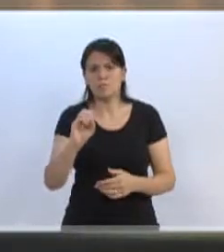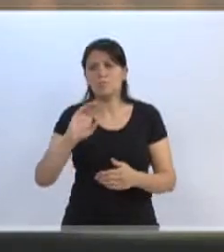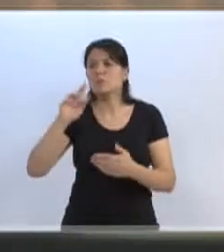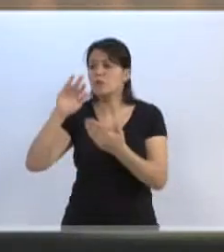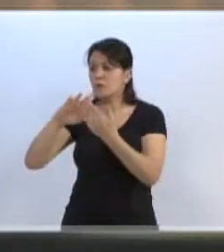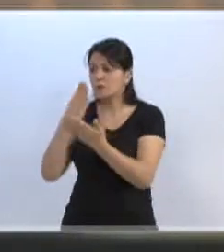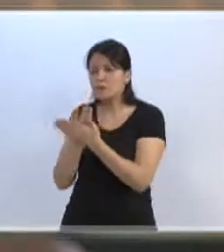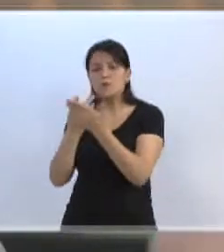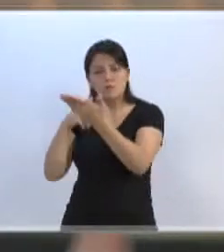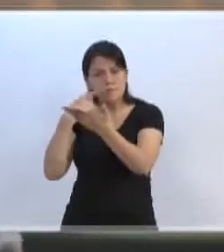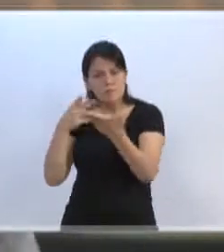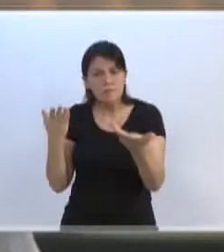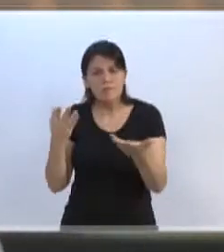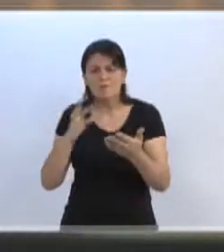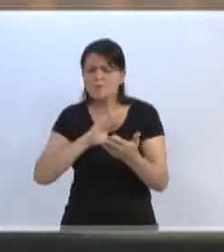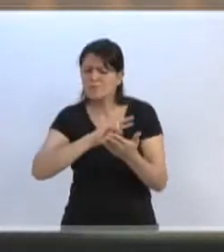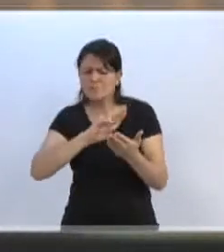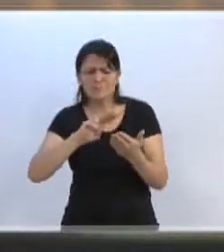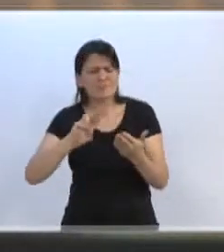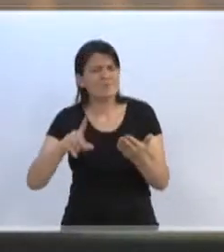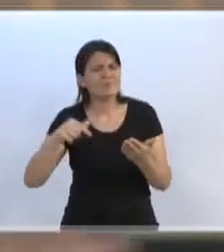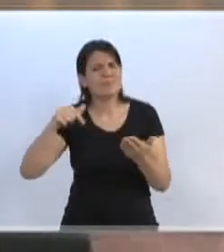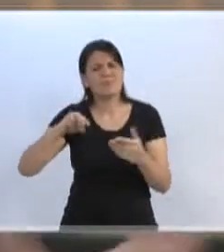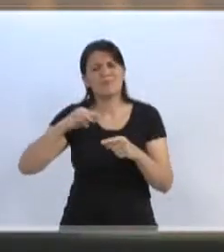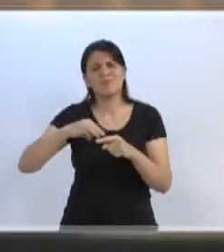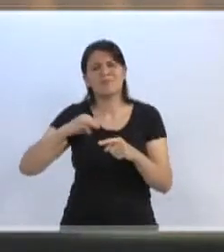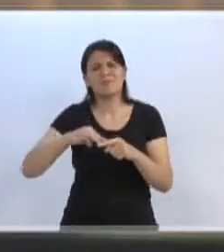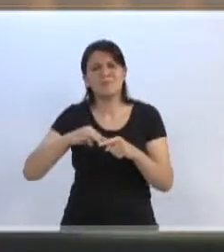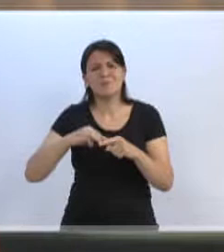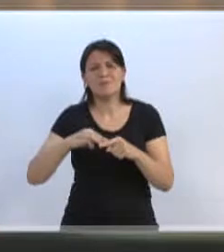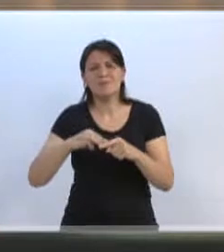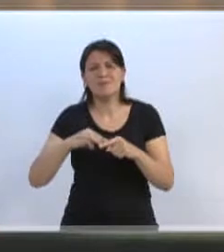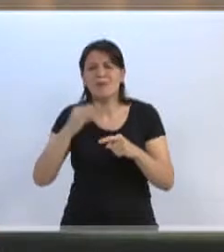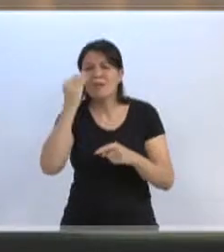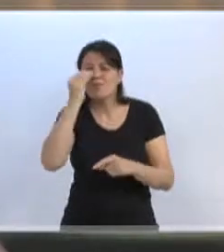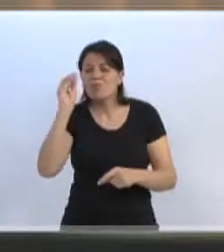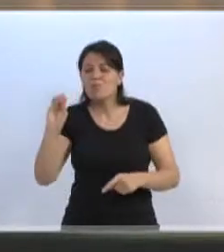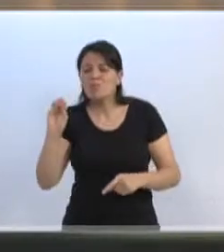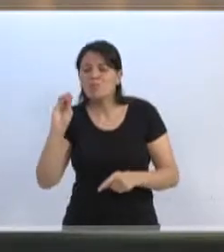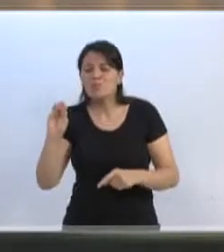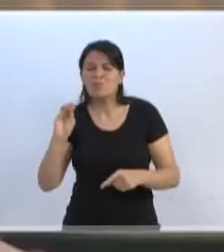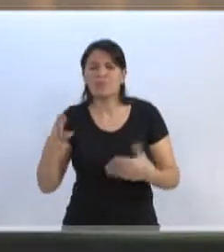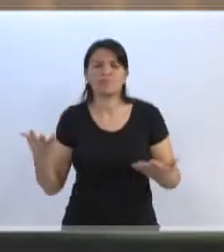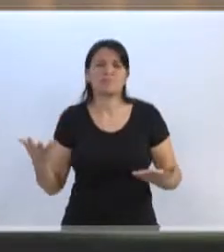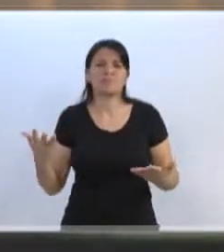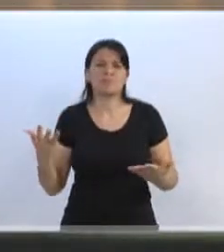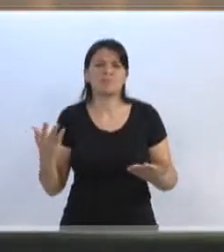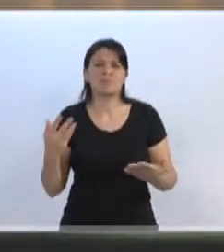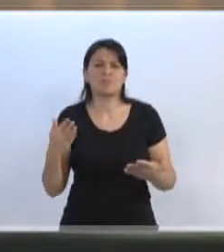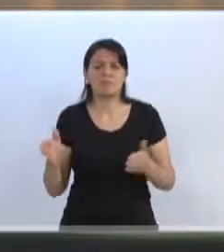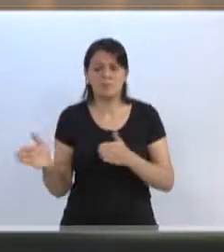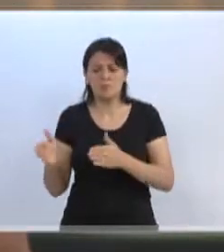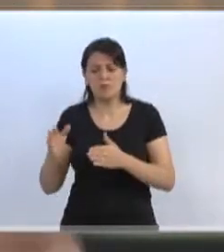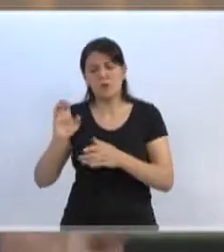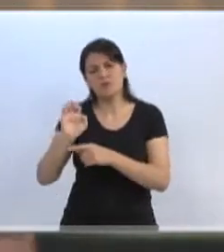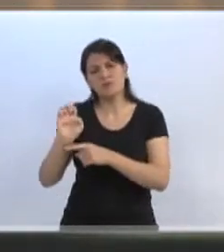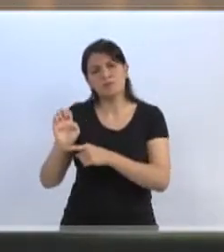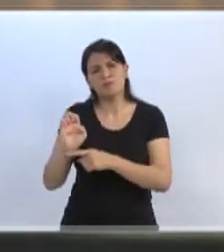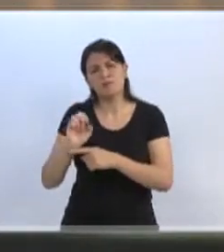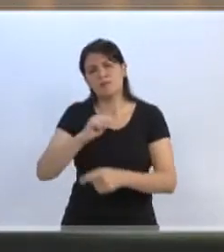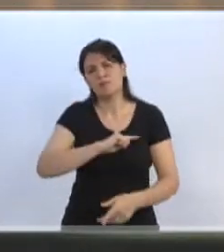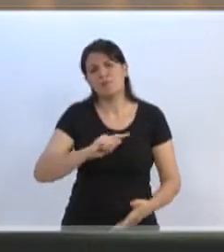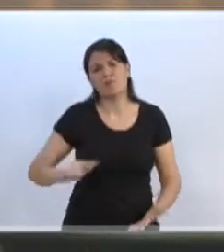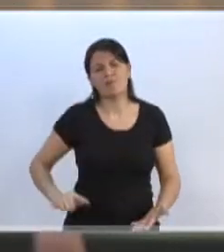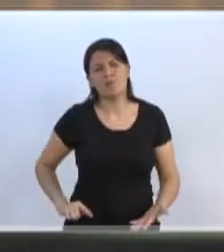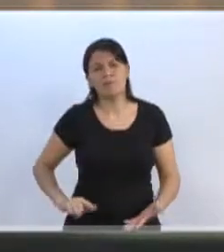está funcionando e tantas outras do nosso município que estão num verdadeiro desleixo descaso total por parte do governo do estado ele disse que é só